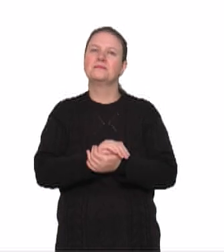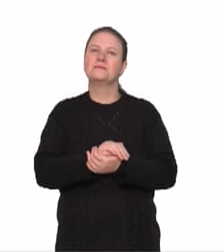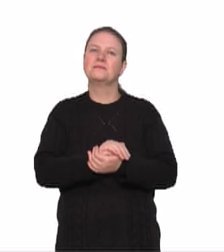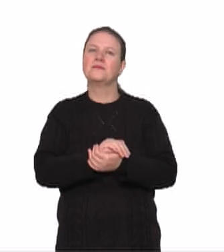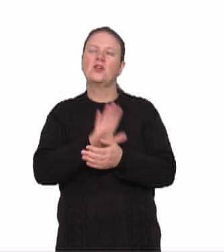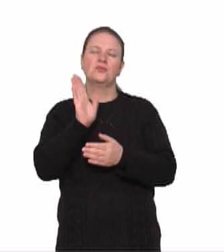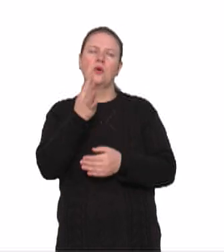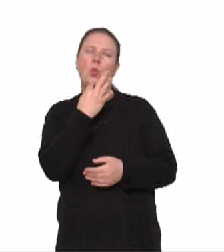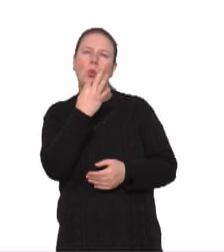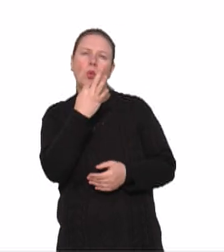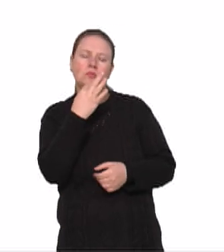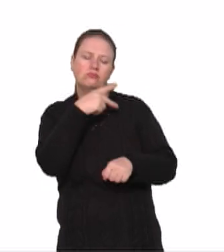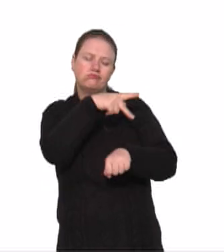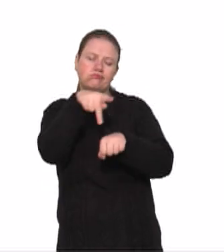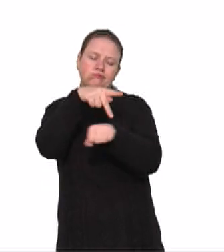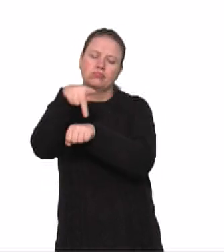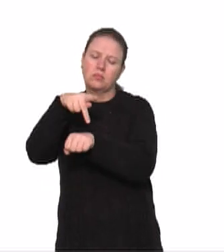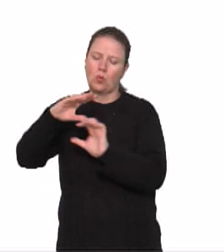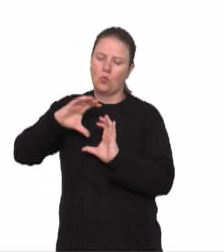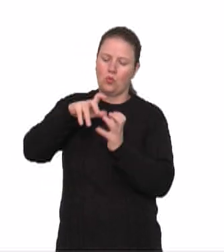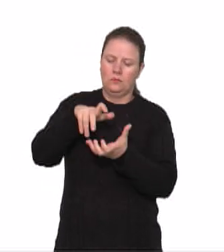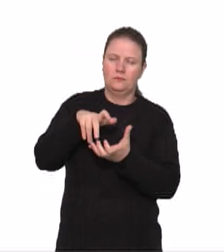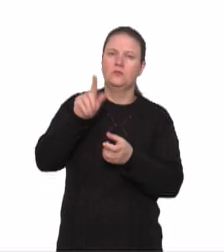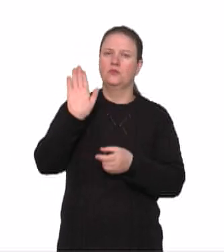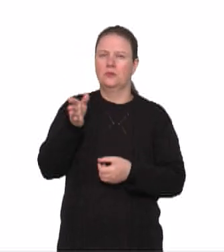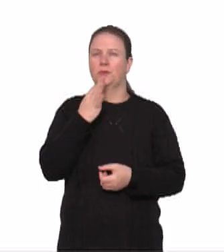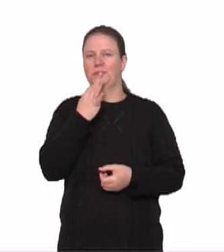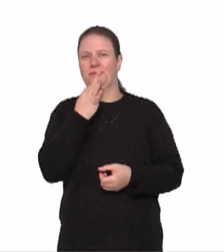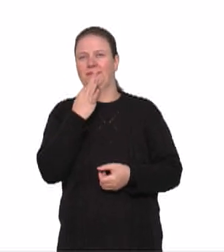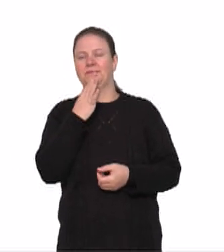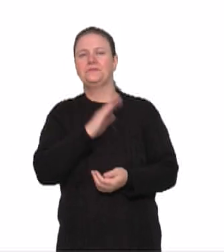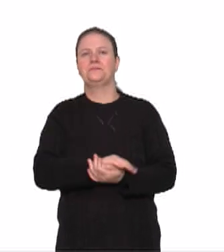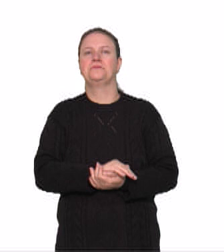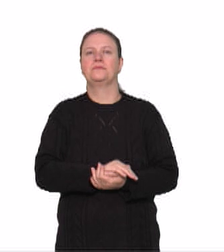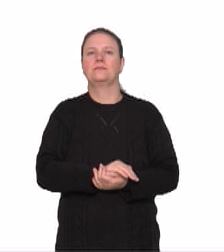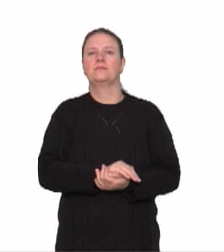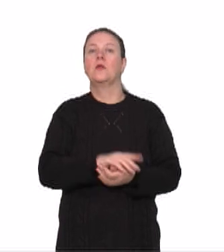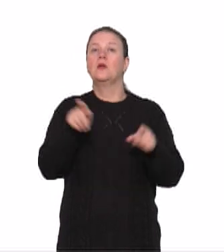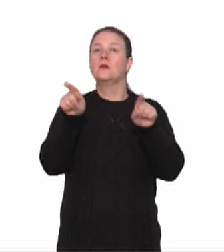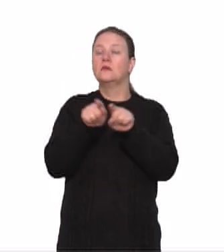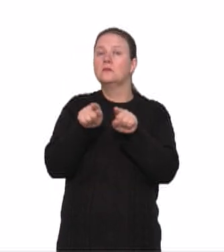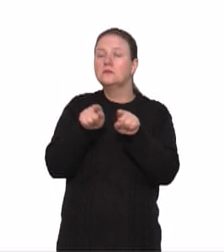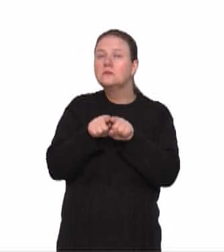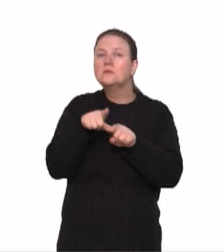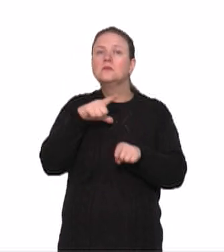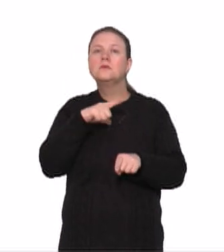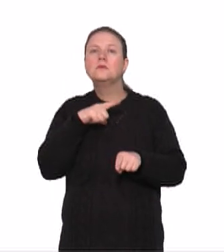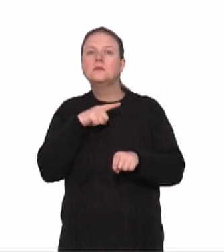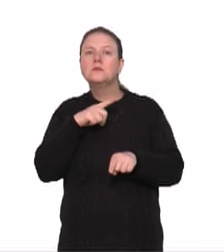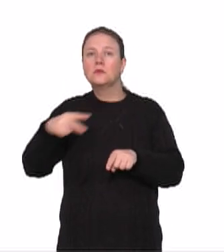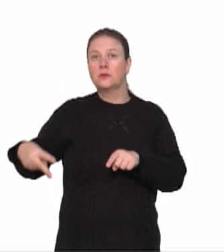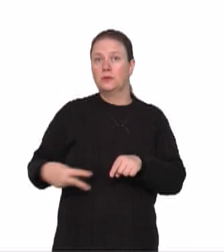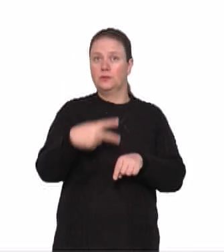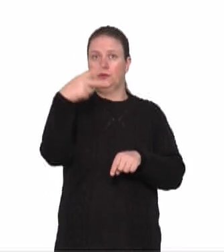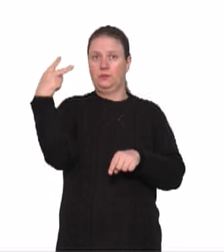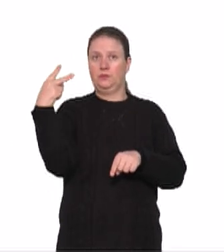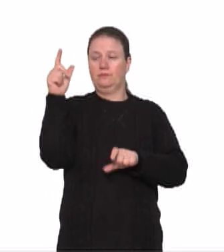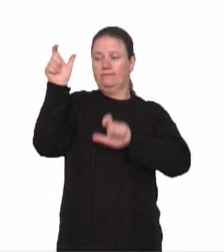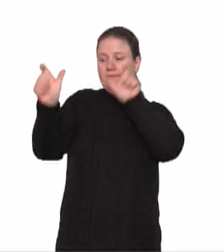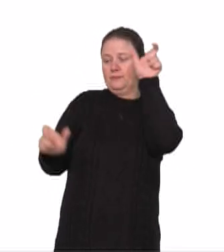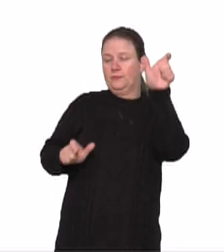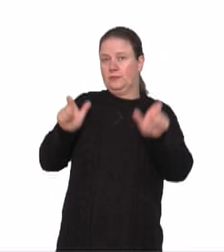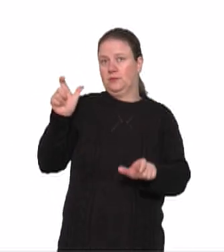Então a gente tem essa peça bem famosa dele ali sendo transcrita para vocês, certo? Então vocês têm na cena 2